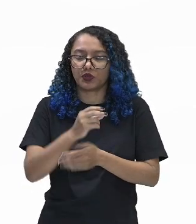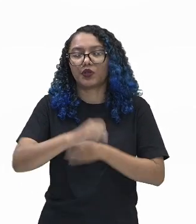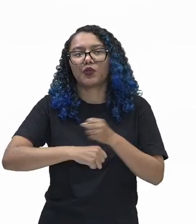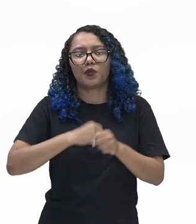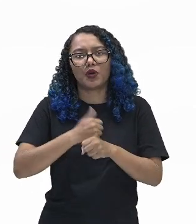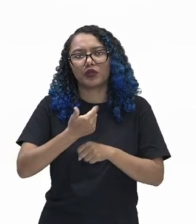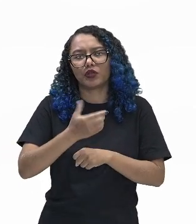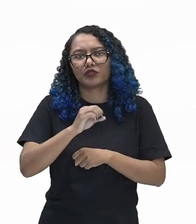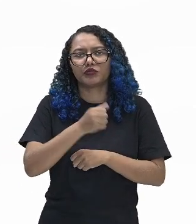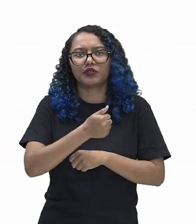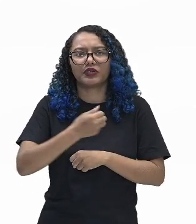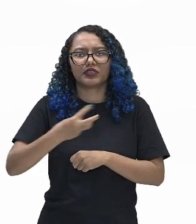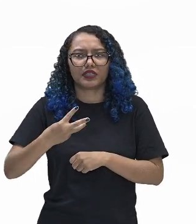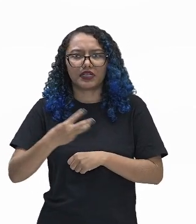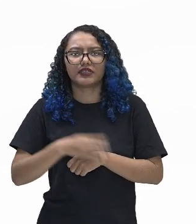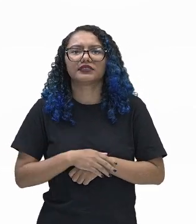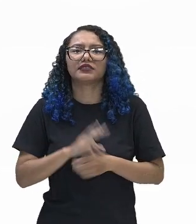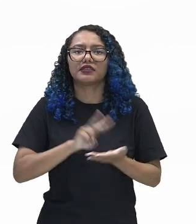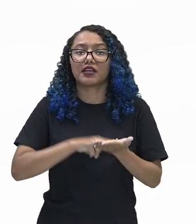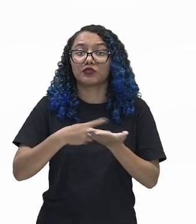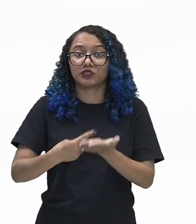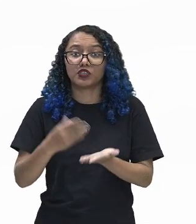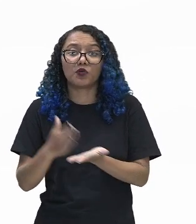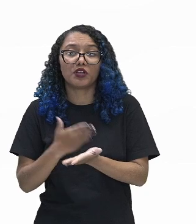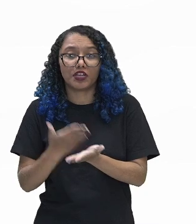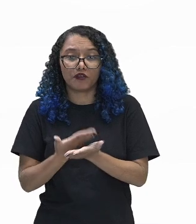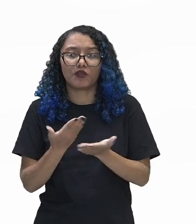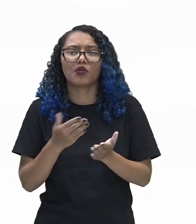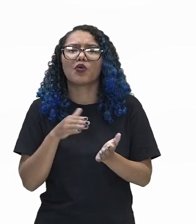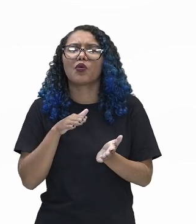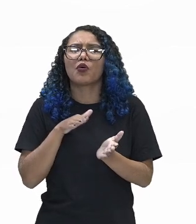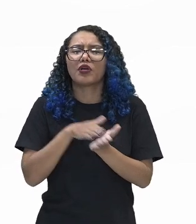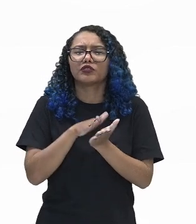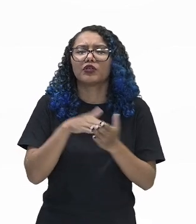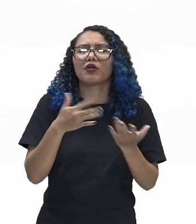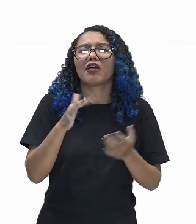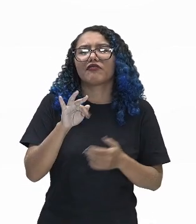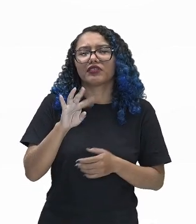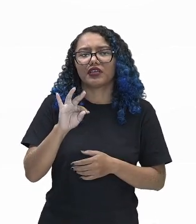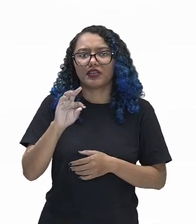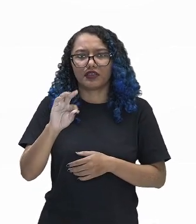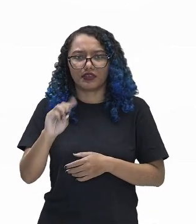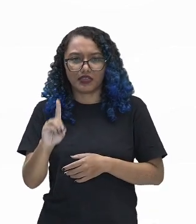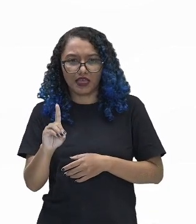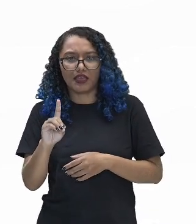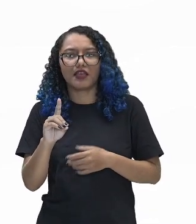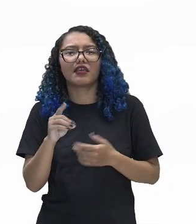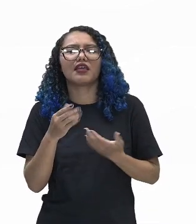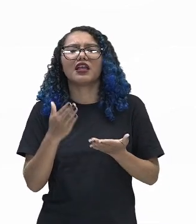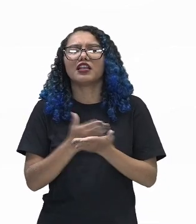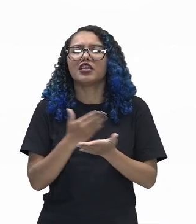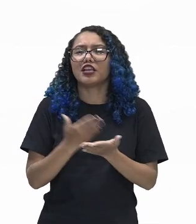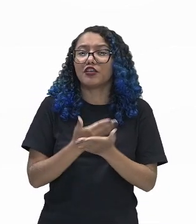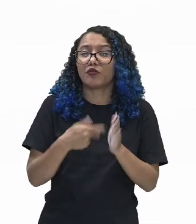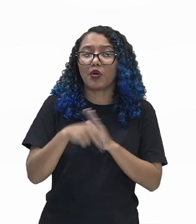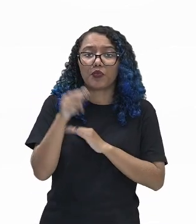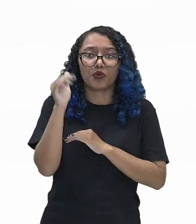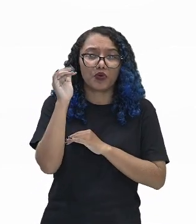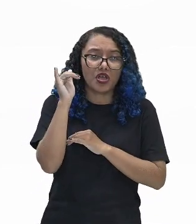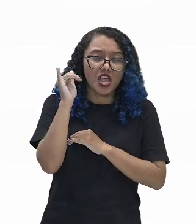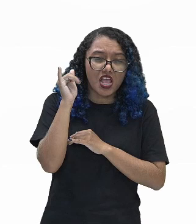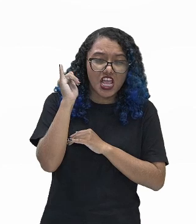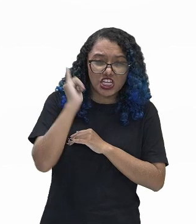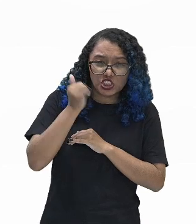2013, traduziu obras para a editora FTD dos livros de conto indígena da América Latina. O Coelho e a Raposa,